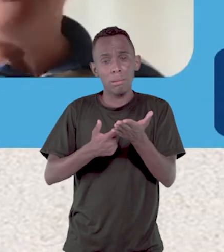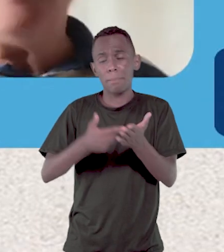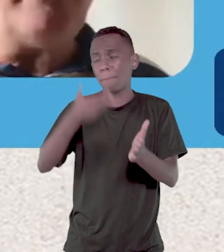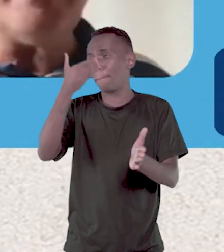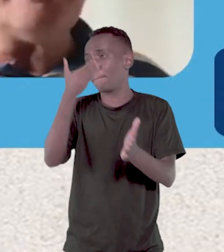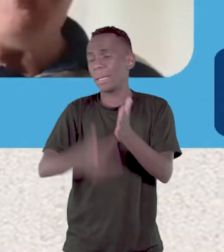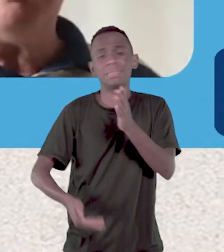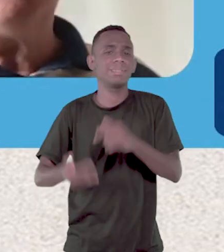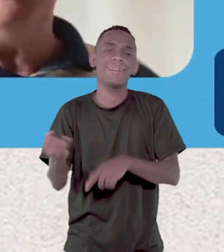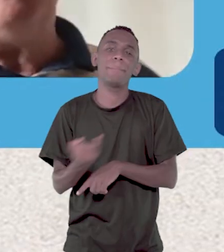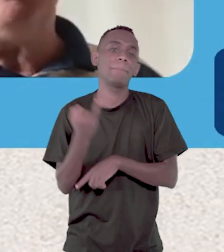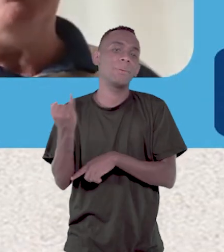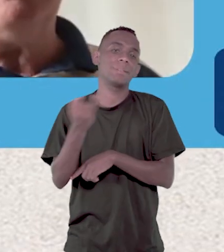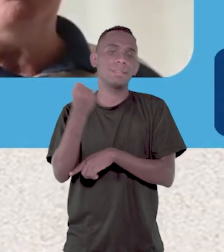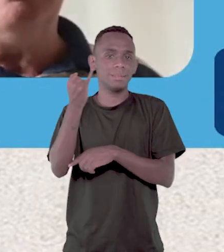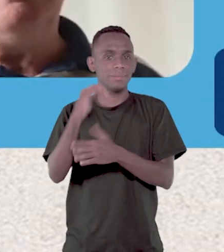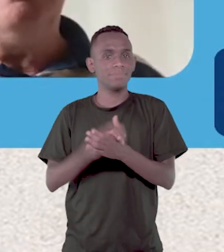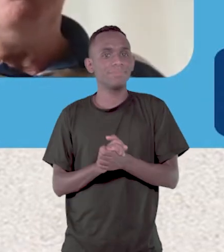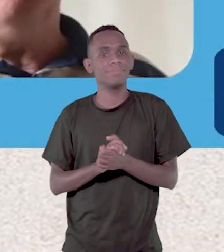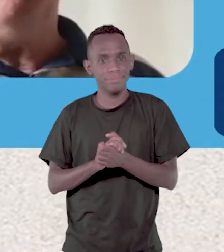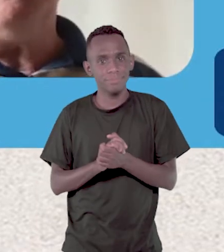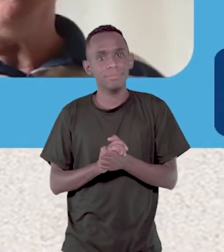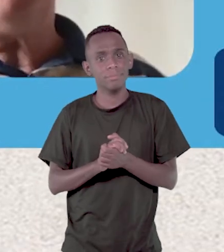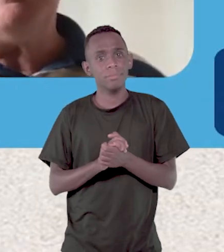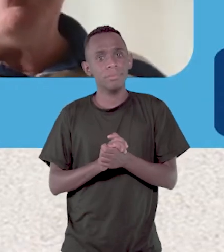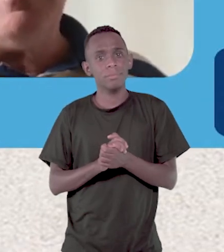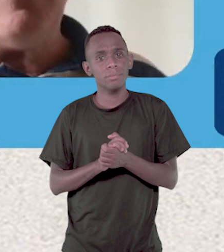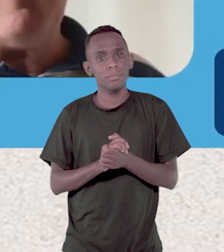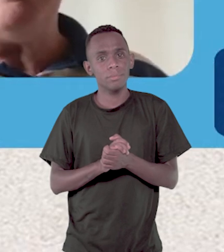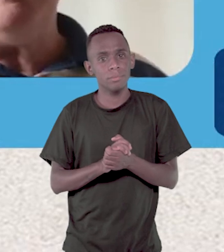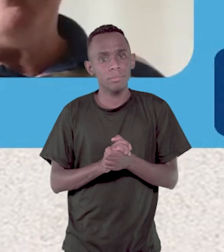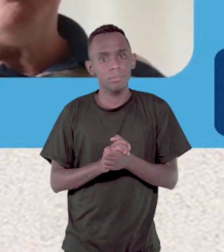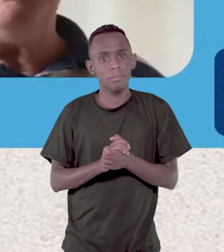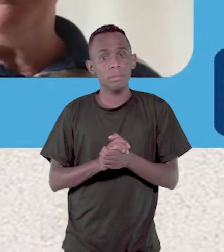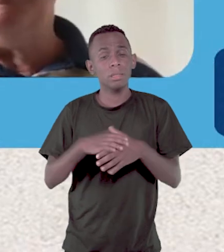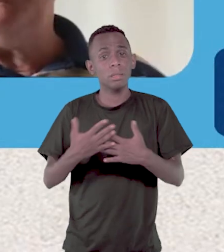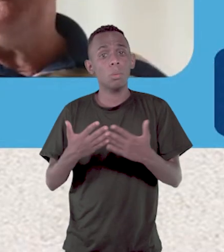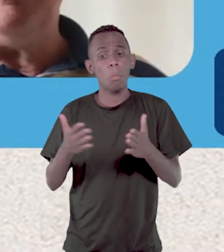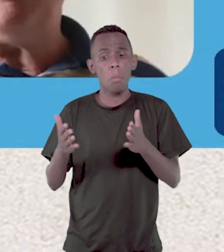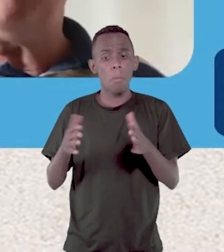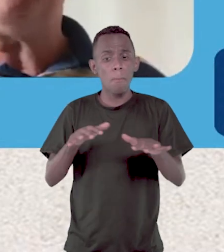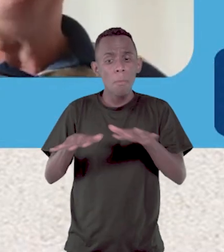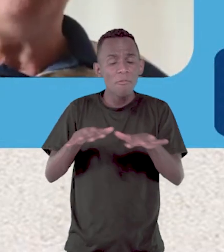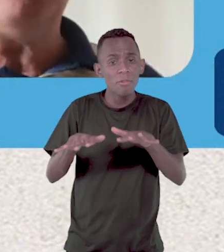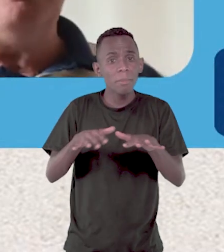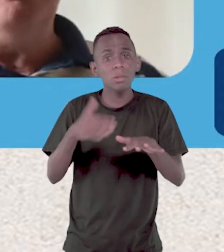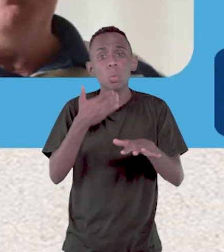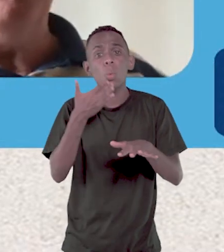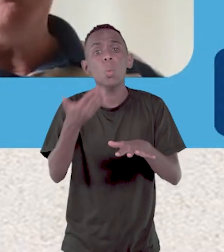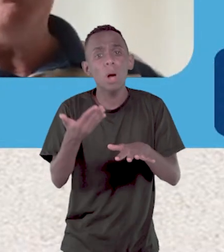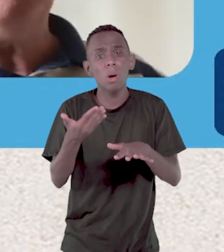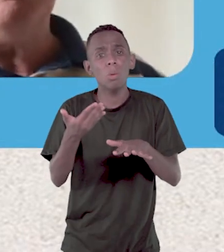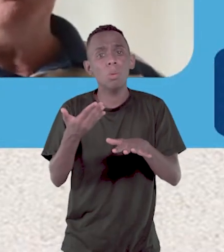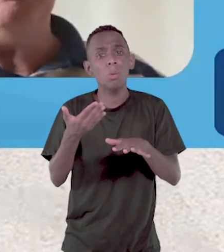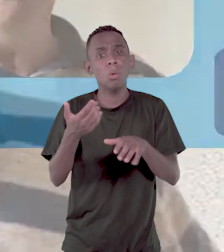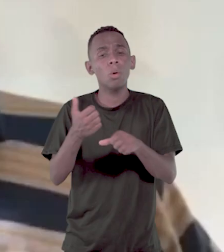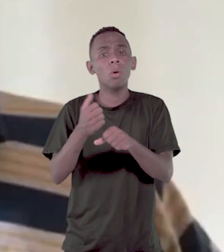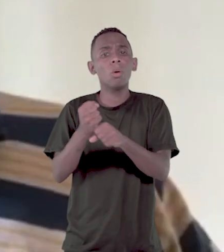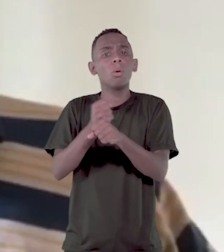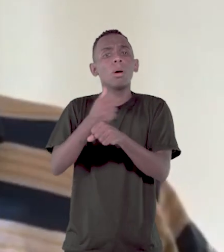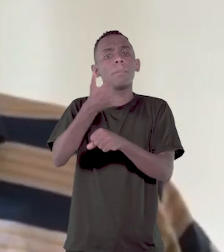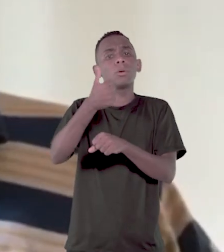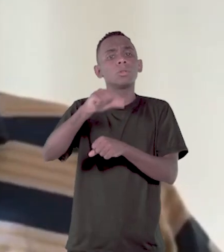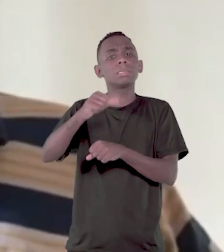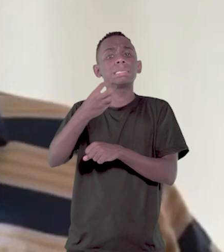ele perde completamente a sua importância. Qual vai ser qual o movimento em 1930